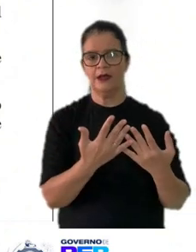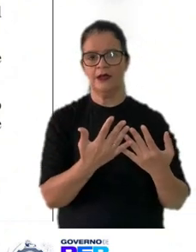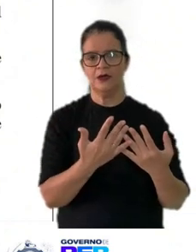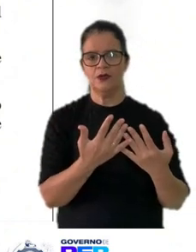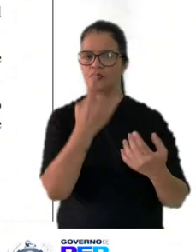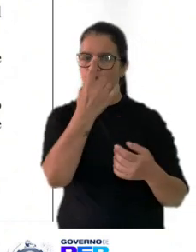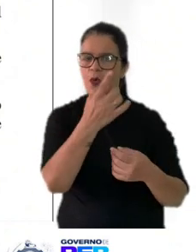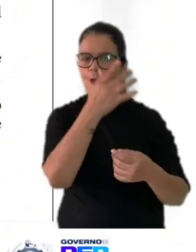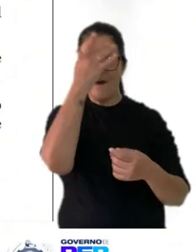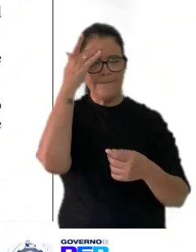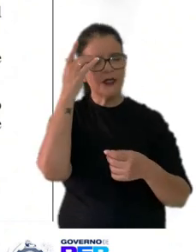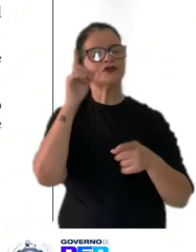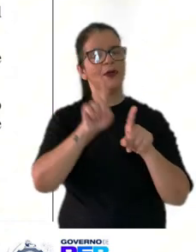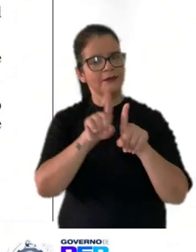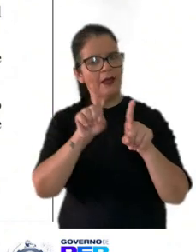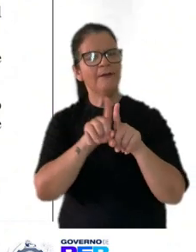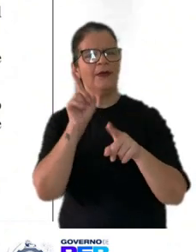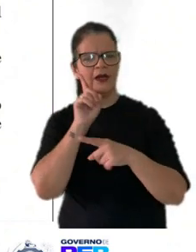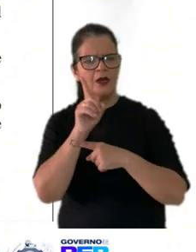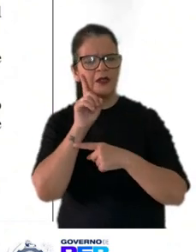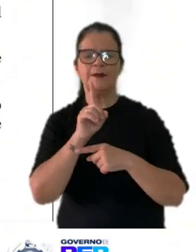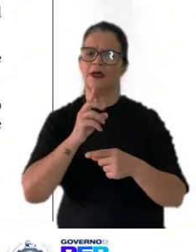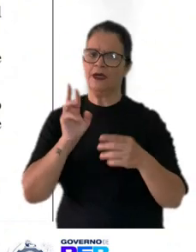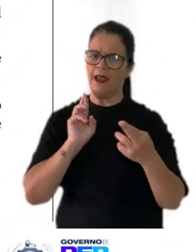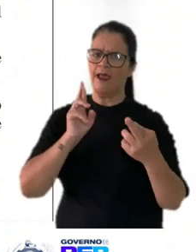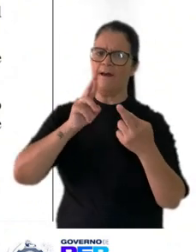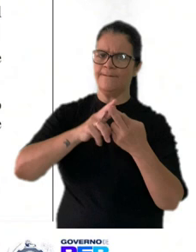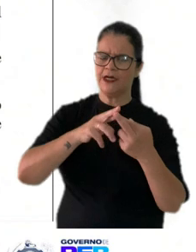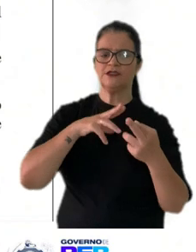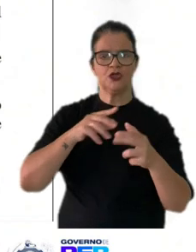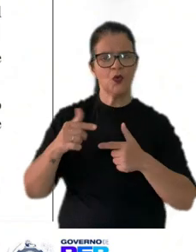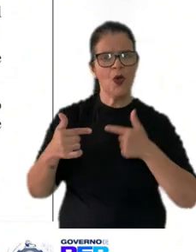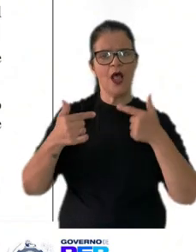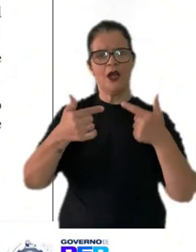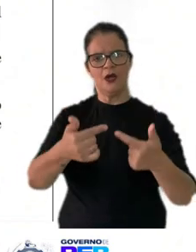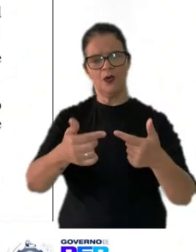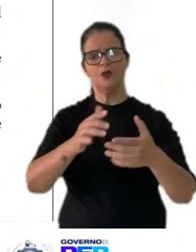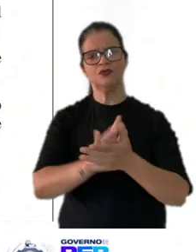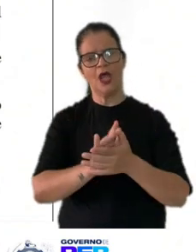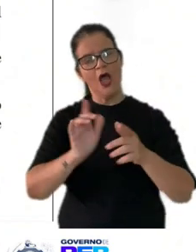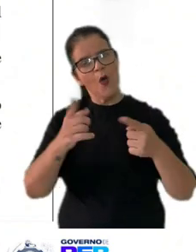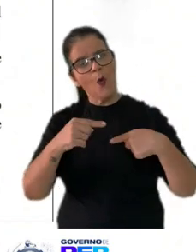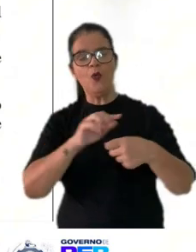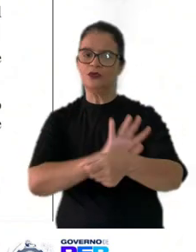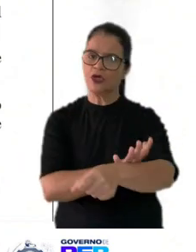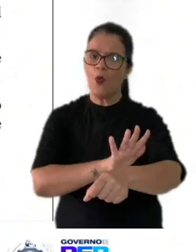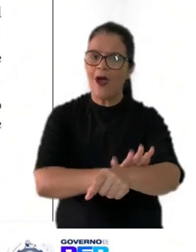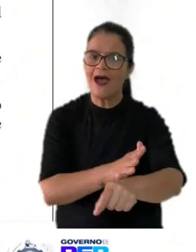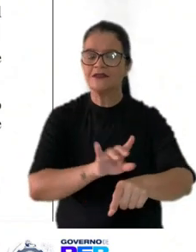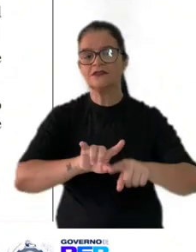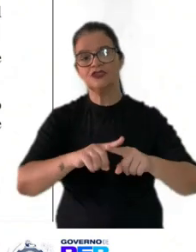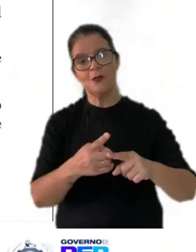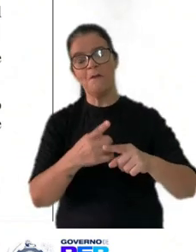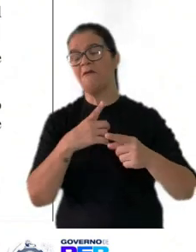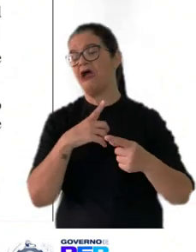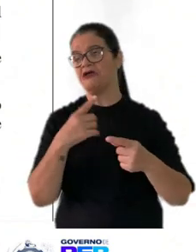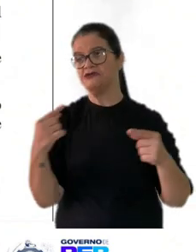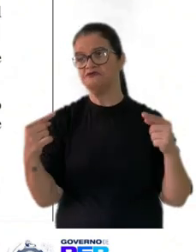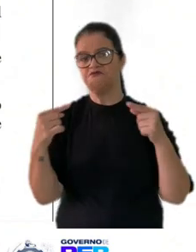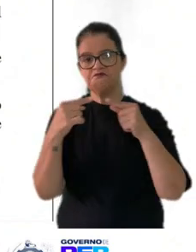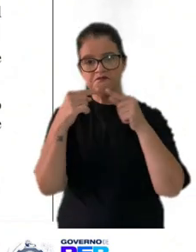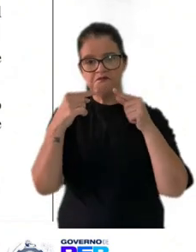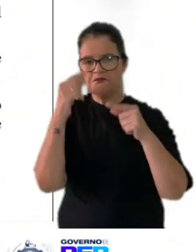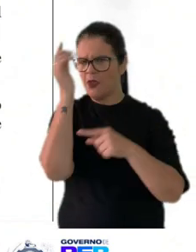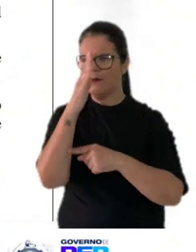também norte-americana que representou a luta contra o racismo mas não tem nada a com o Brasil letra C não